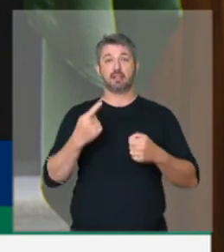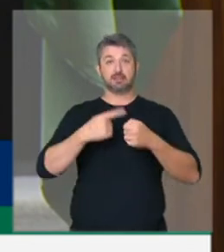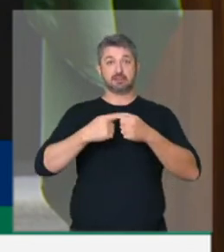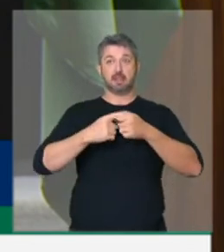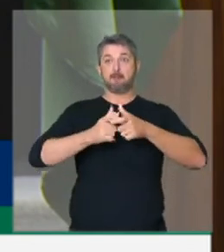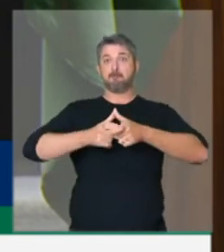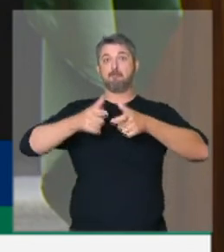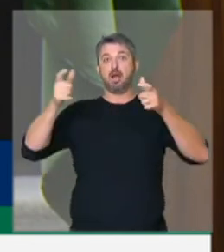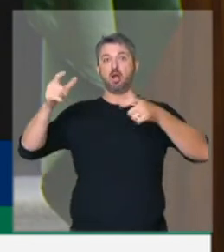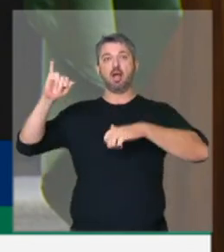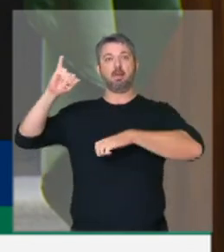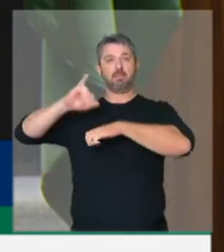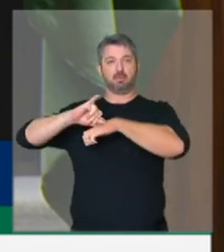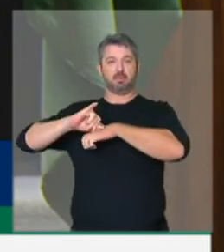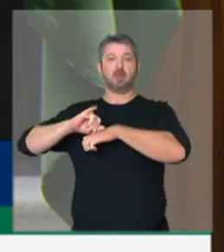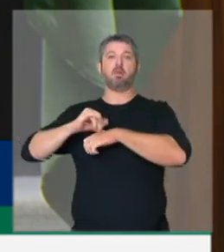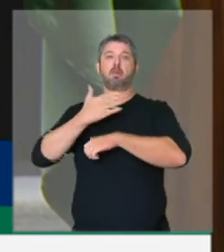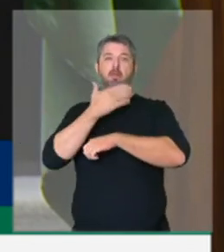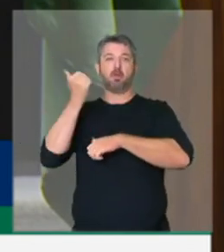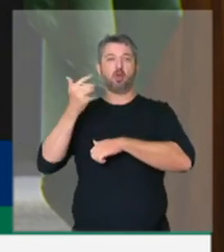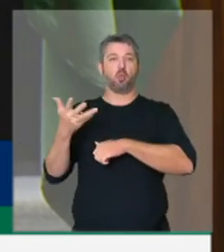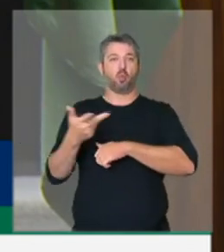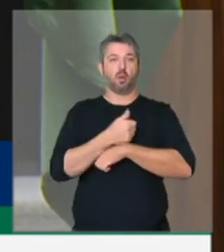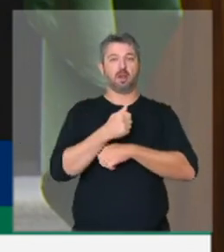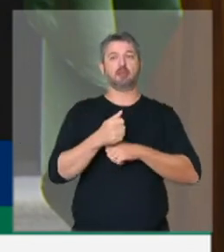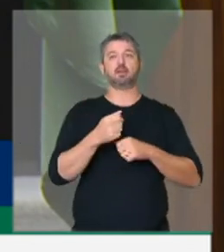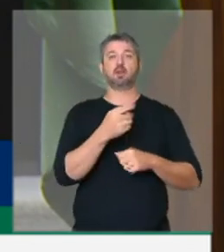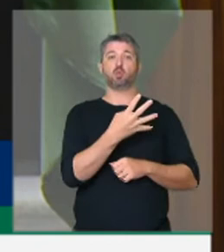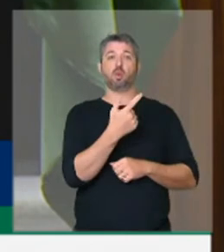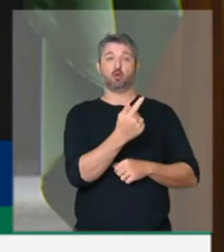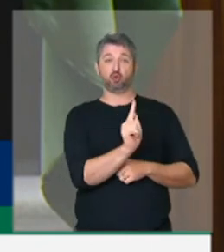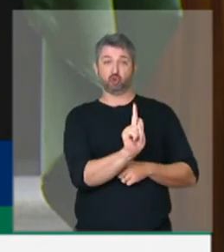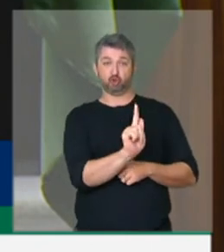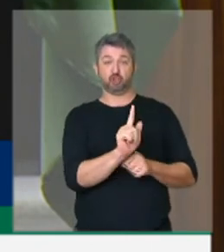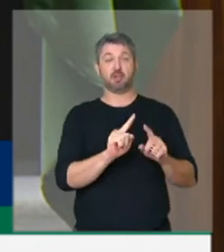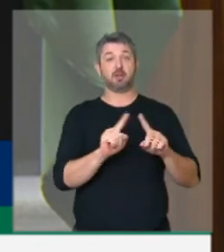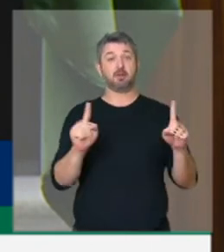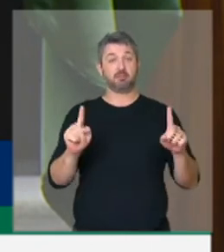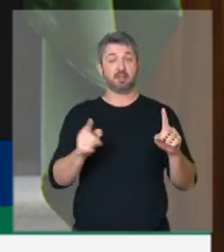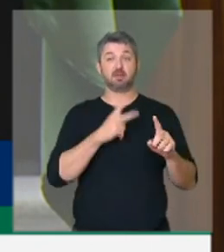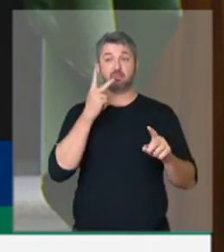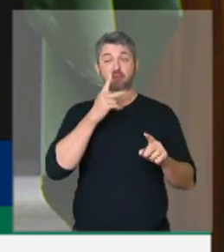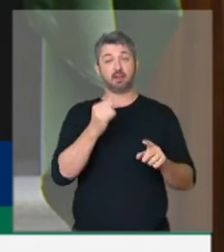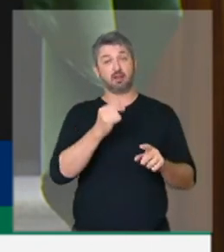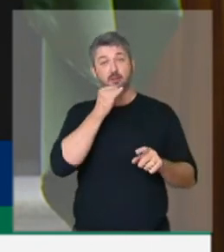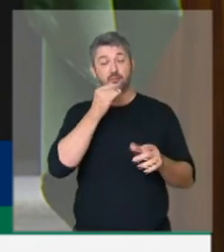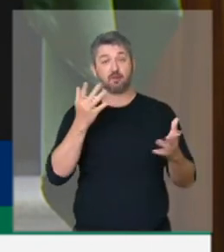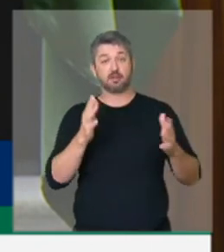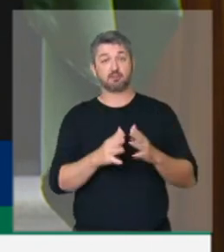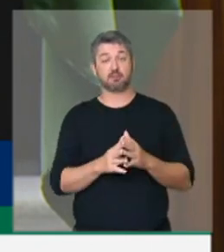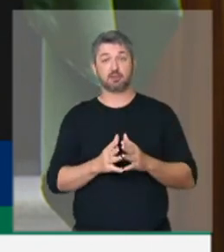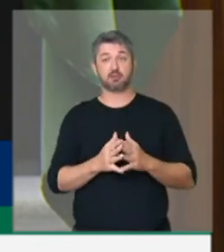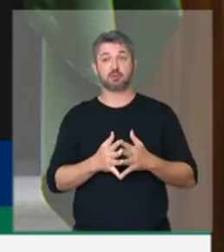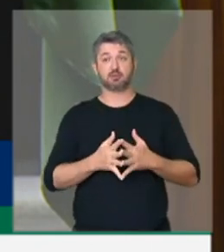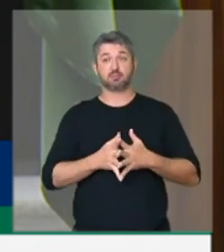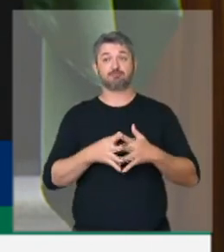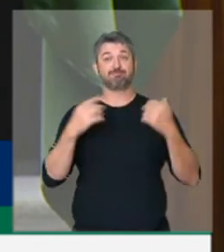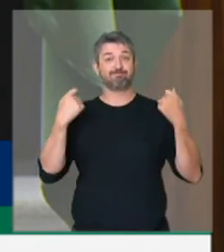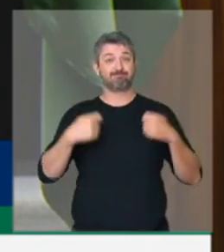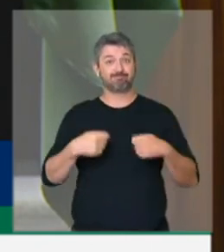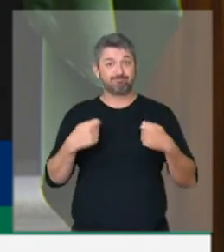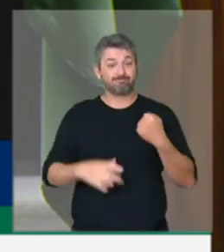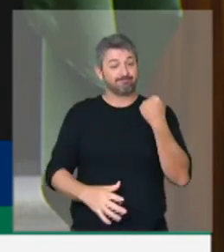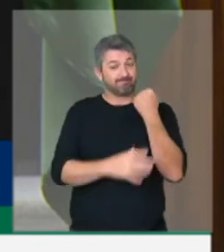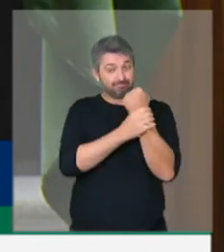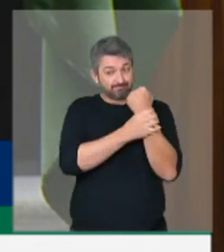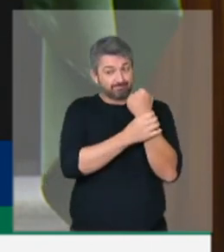maiores, para as capitais, melhorar a qualidade do 4G. Mas eu quero dizer que, infelizmente, nós precisamos ter a